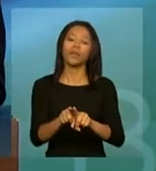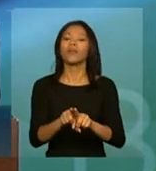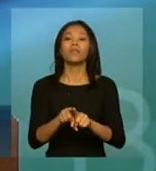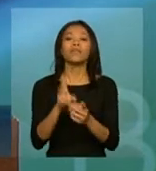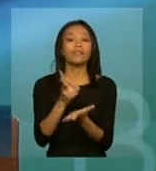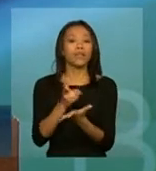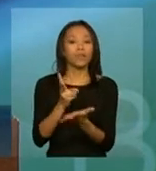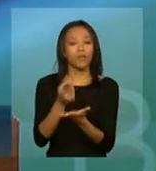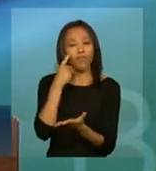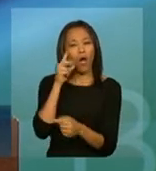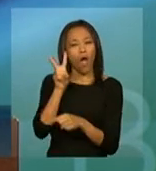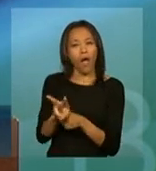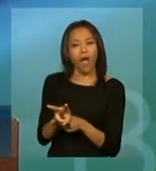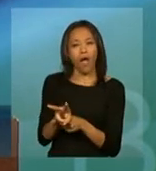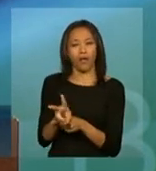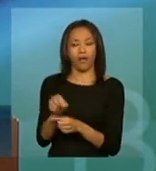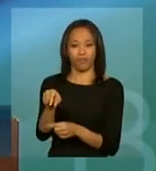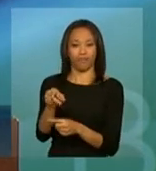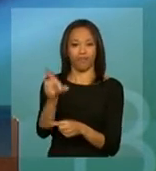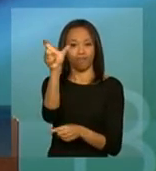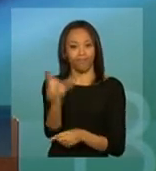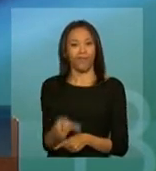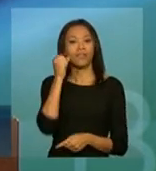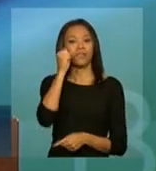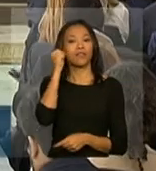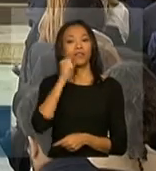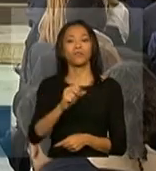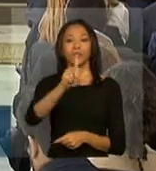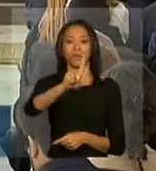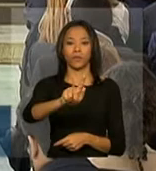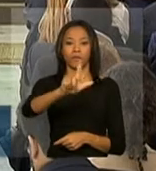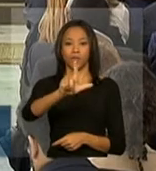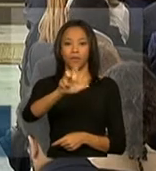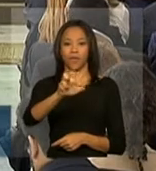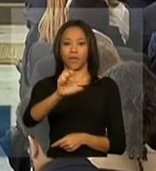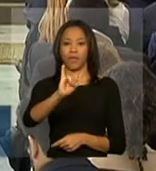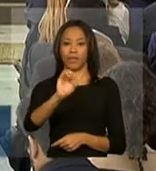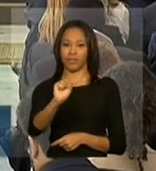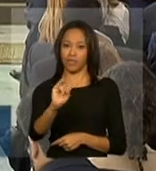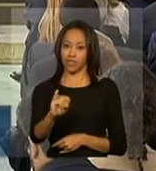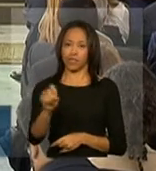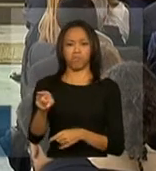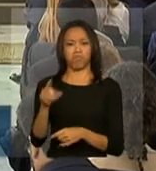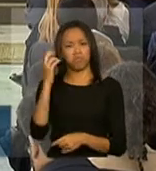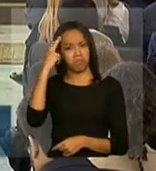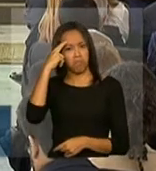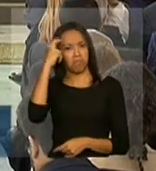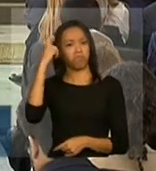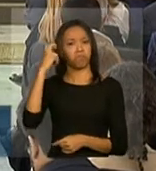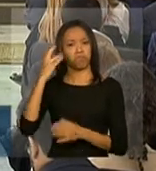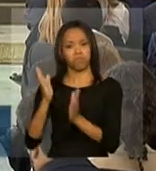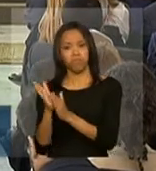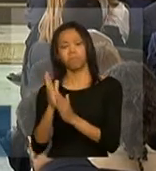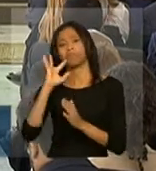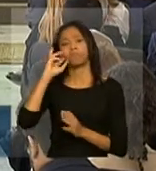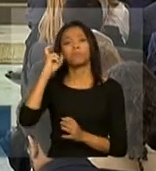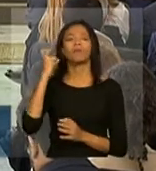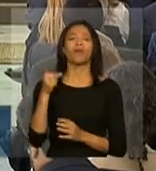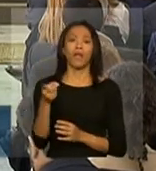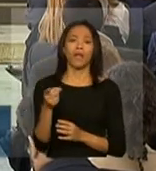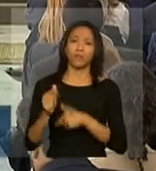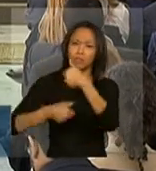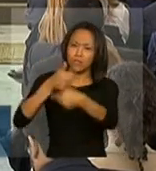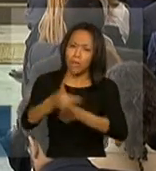minha antecessora, a senadora Gleisi Hoffmann, amiga, companheira, talentosa, de grande espírito público, com